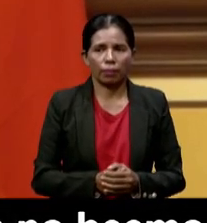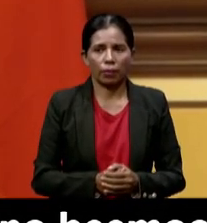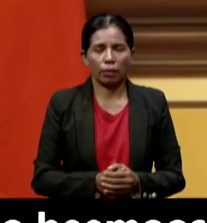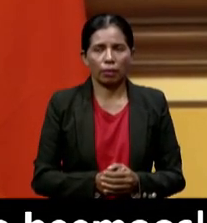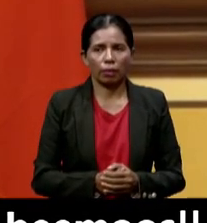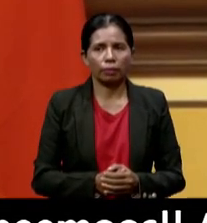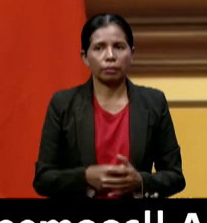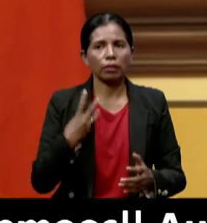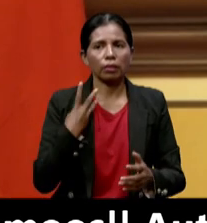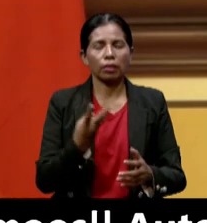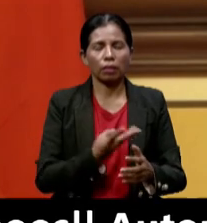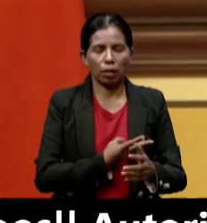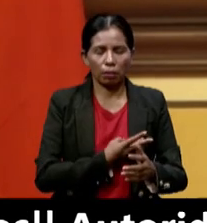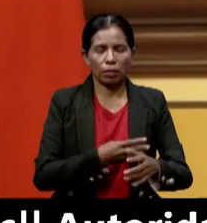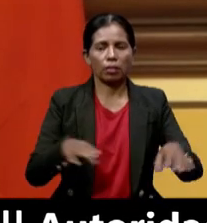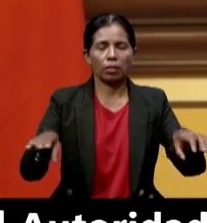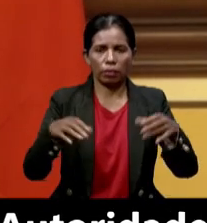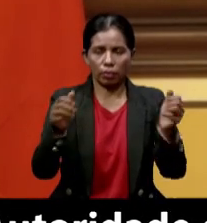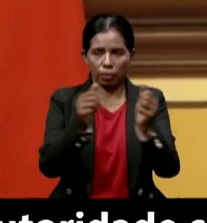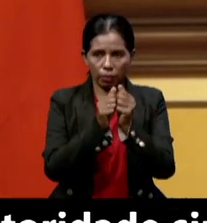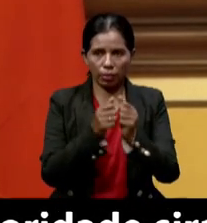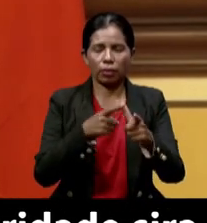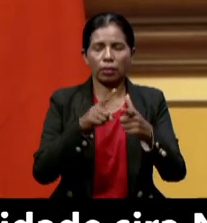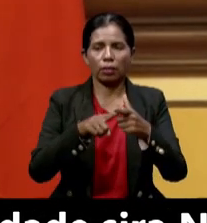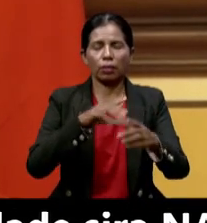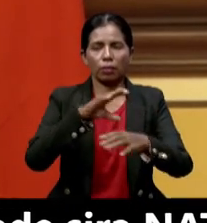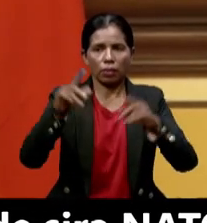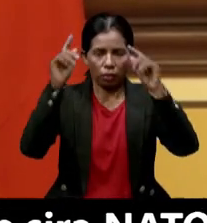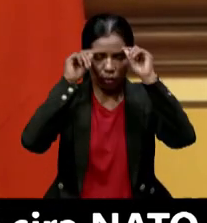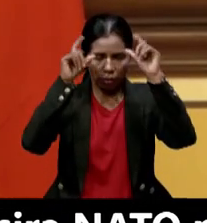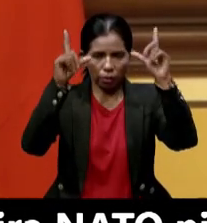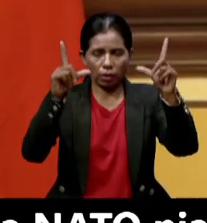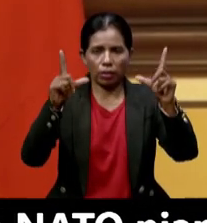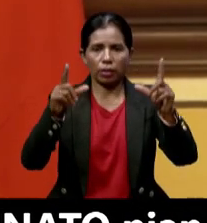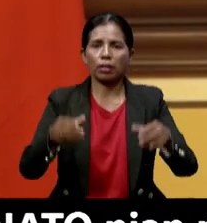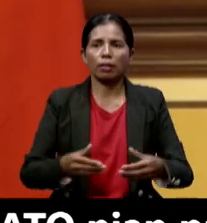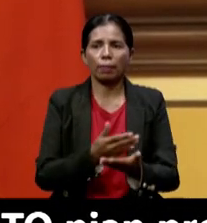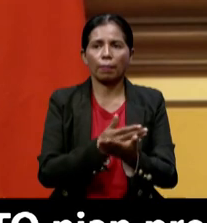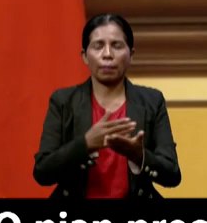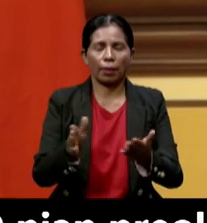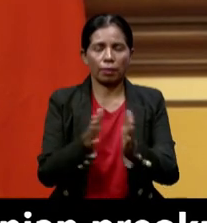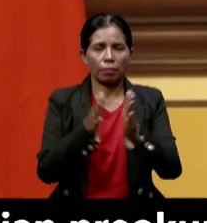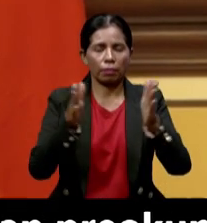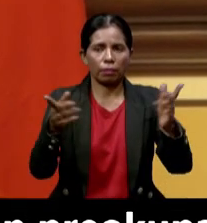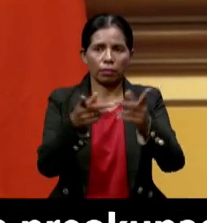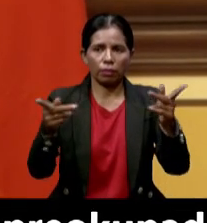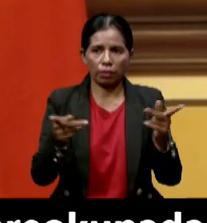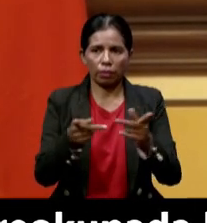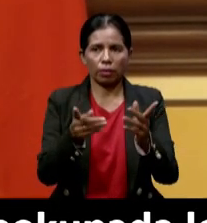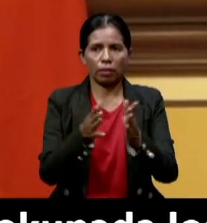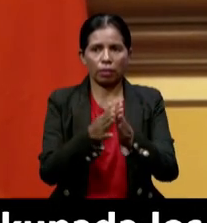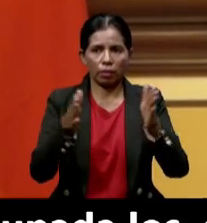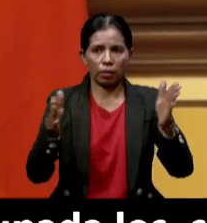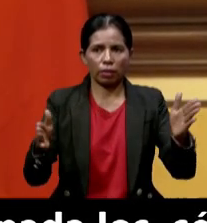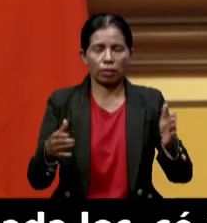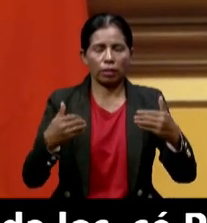é a minha convicção de que Timor-Leste poderia ser o grande armazém, já